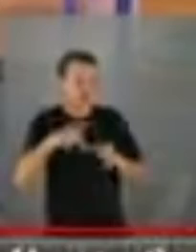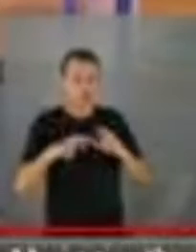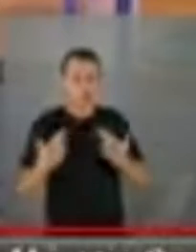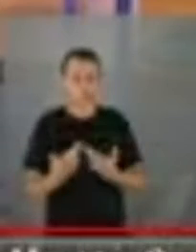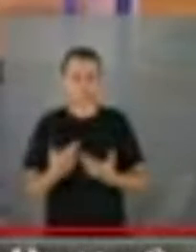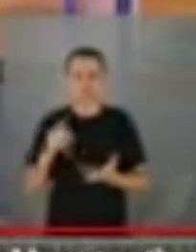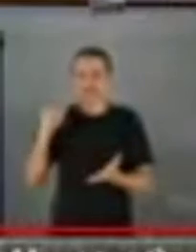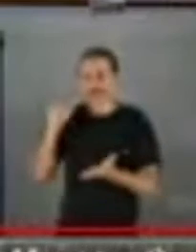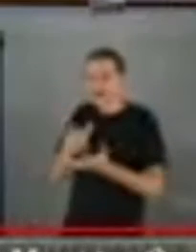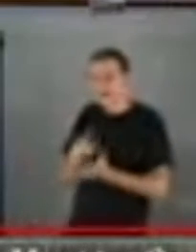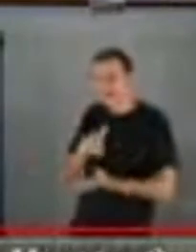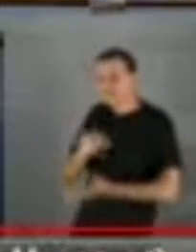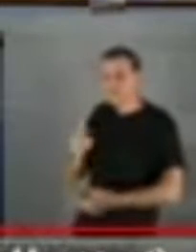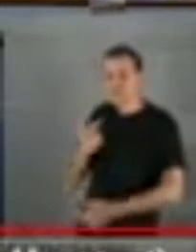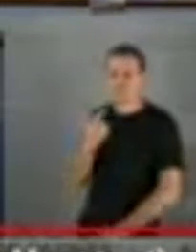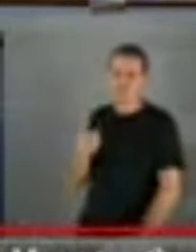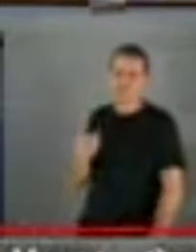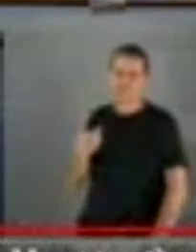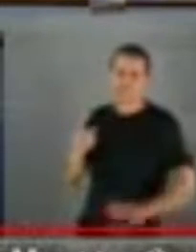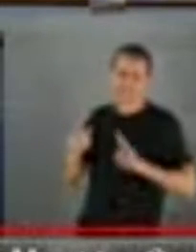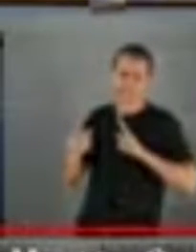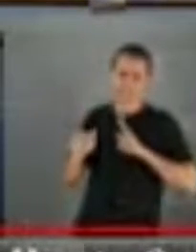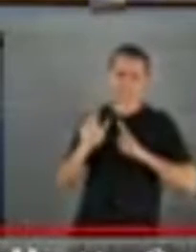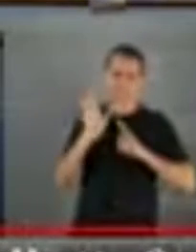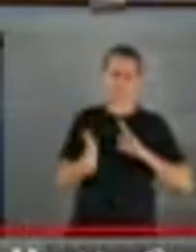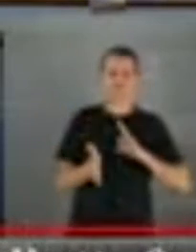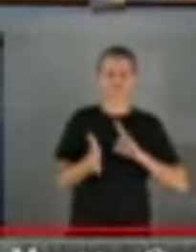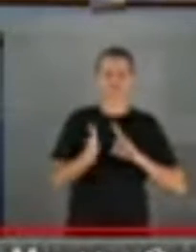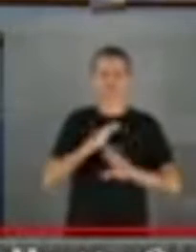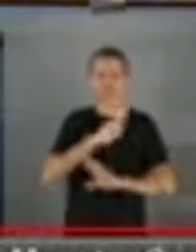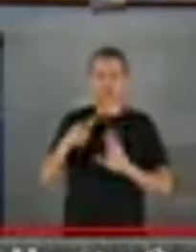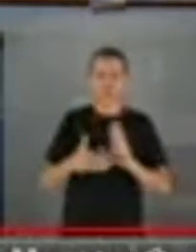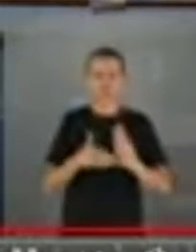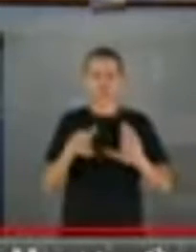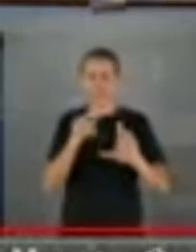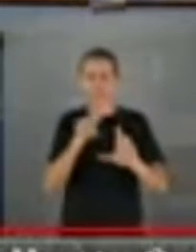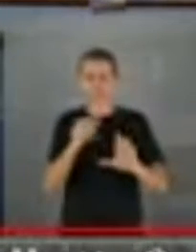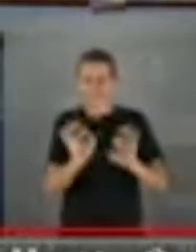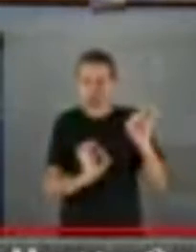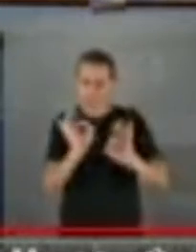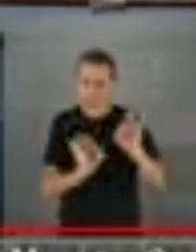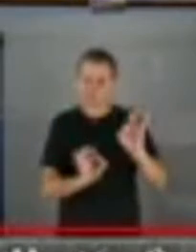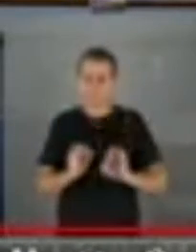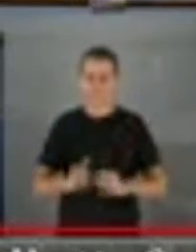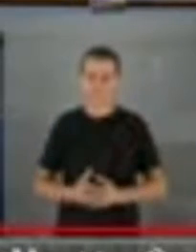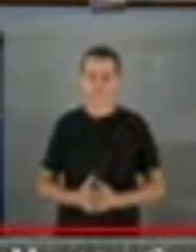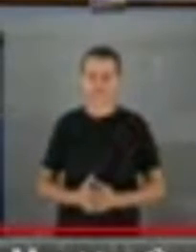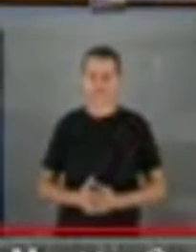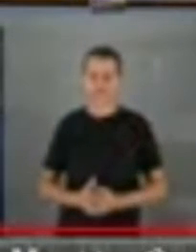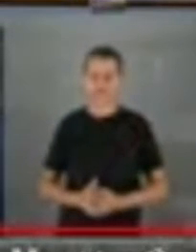Até o dia 17, nós já temos já está tudo agendado. Ok. Obrigado, presidente.